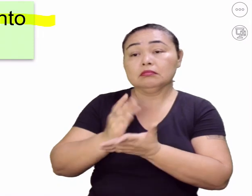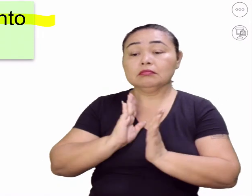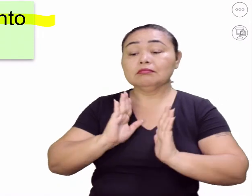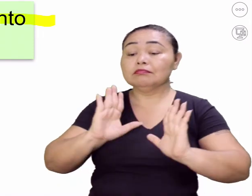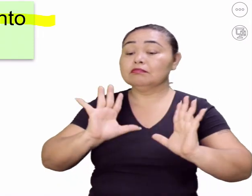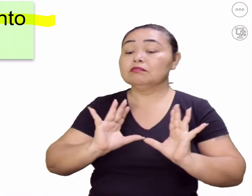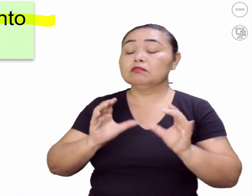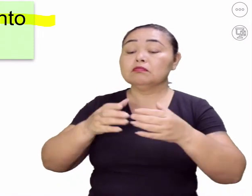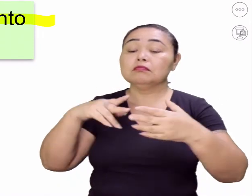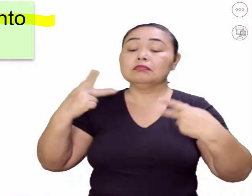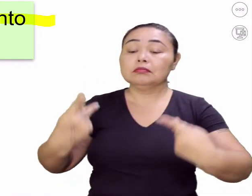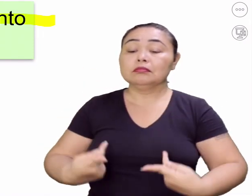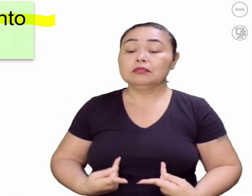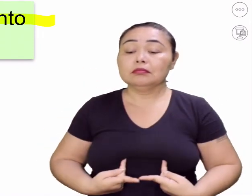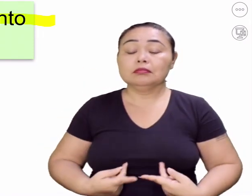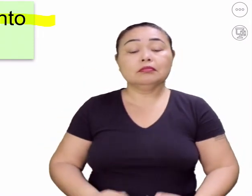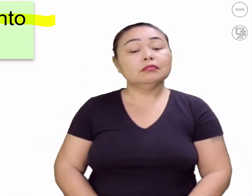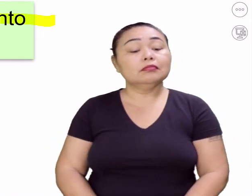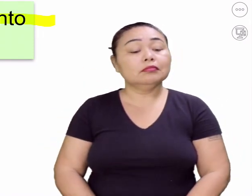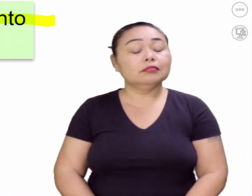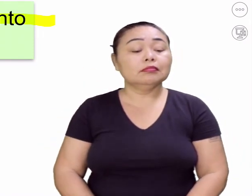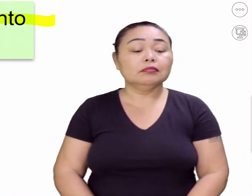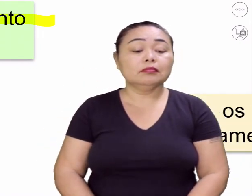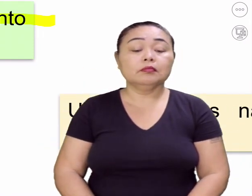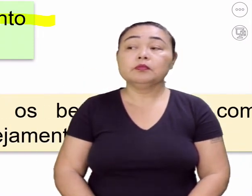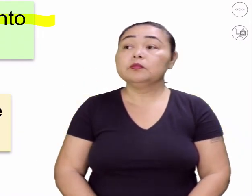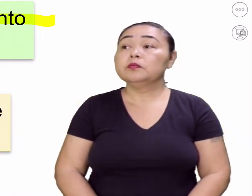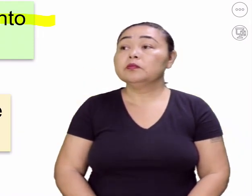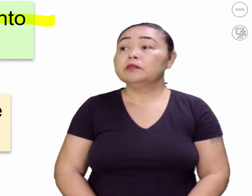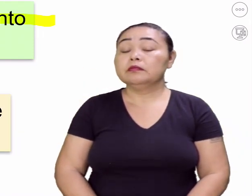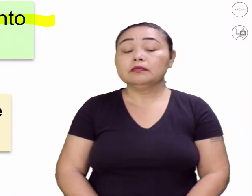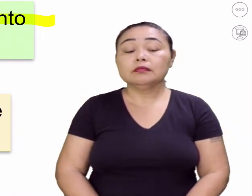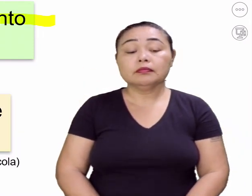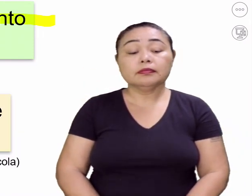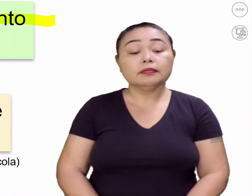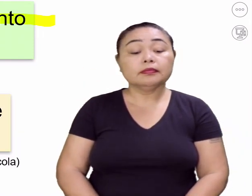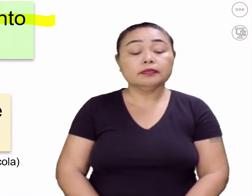para a humanidade. Muito bem.